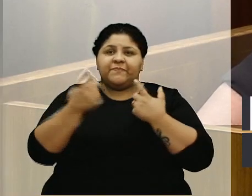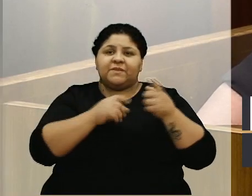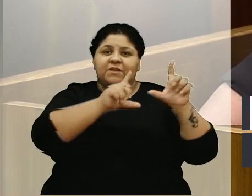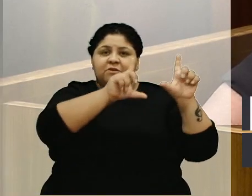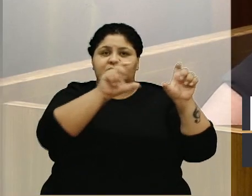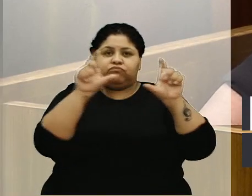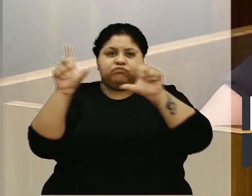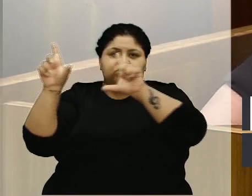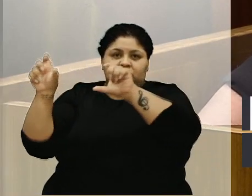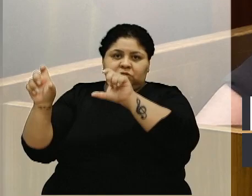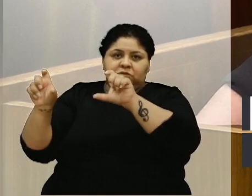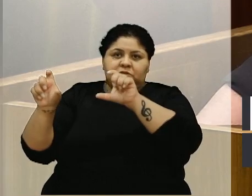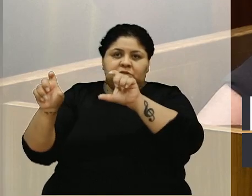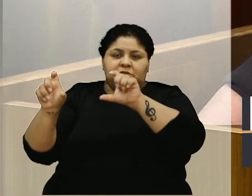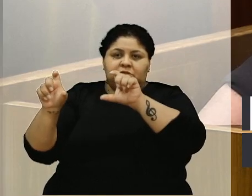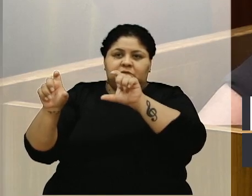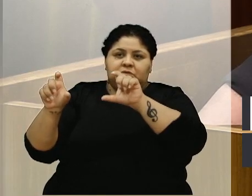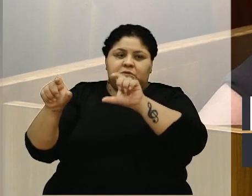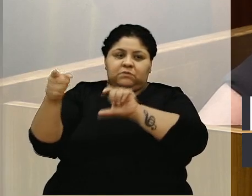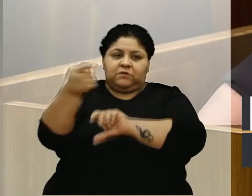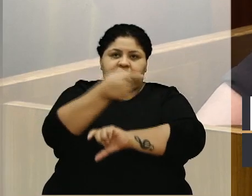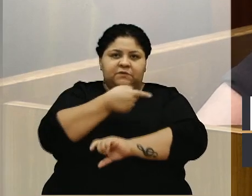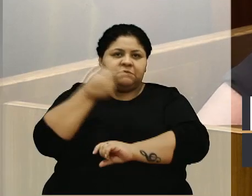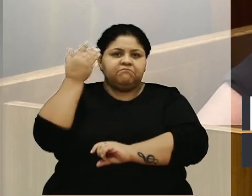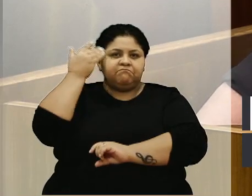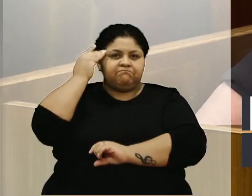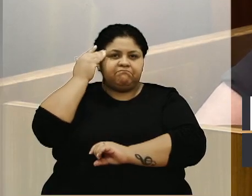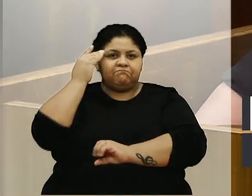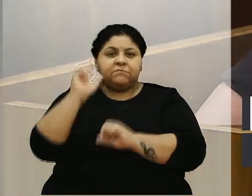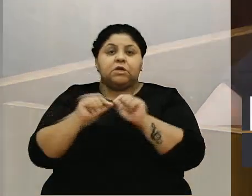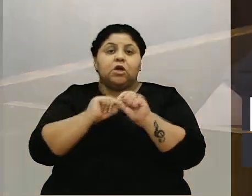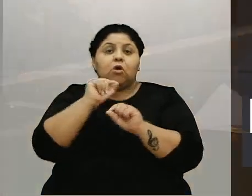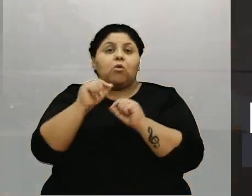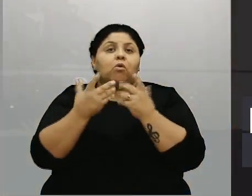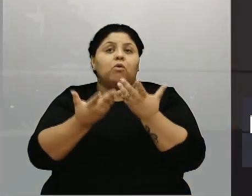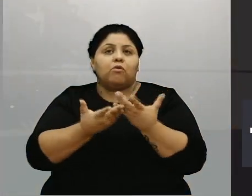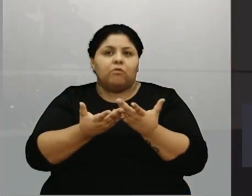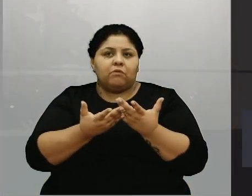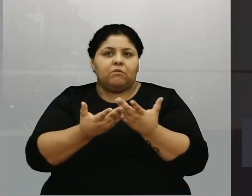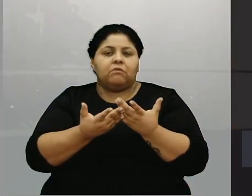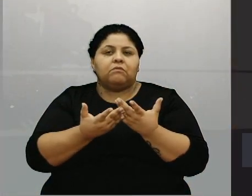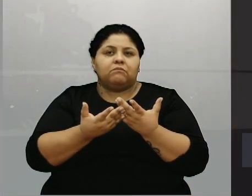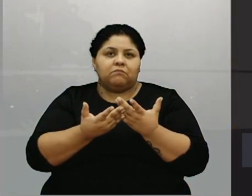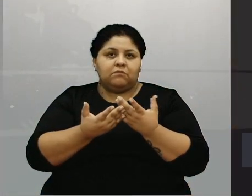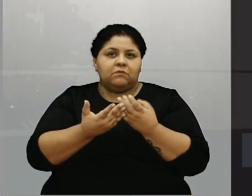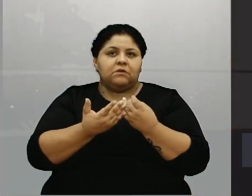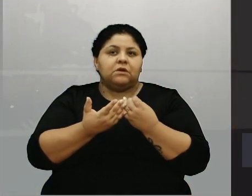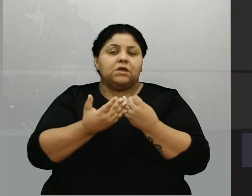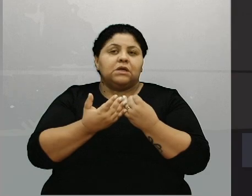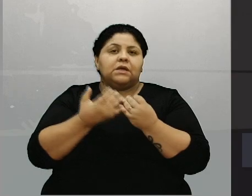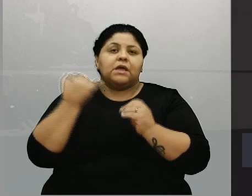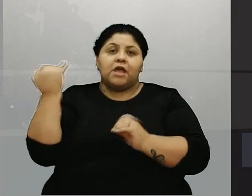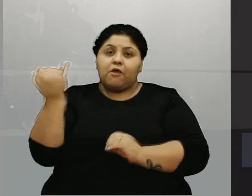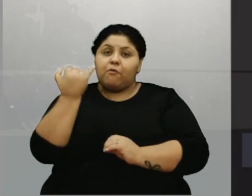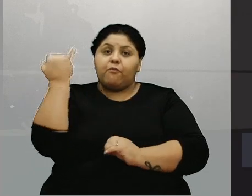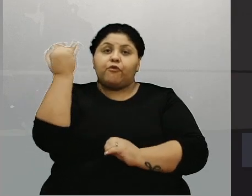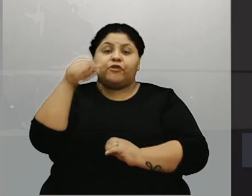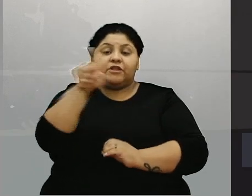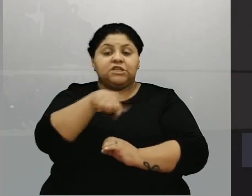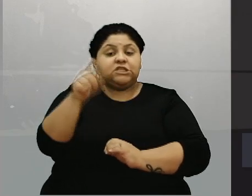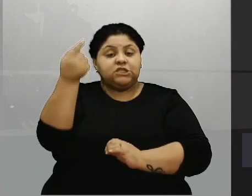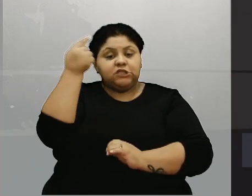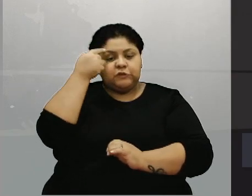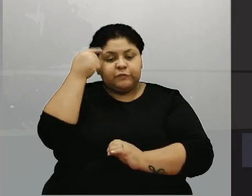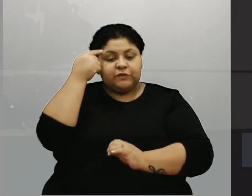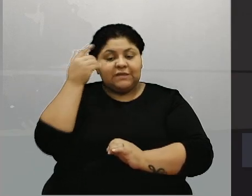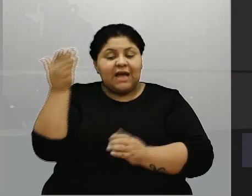no telão para vocês entenderem o quanto é pertinente e nós temos que pensar aí de